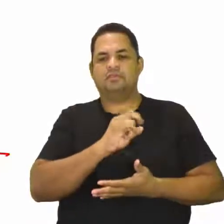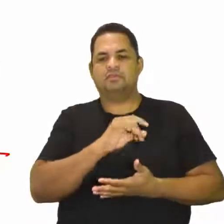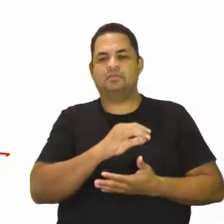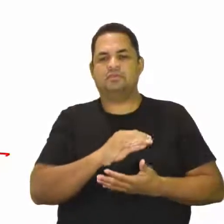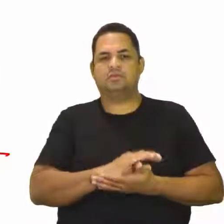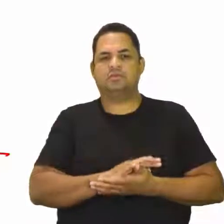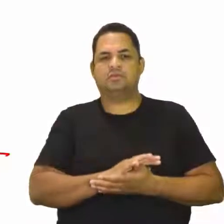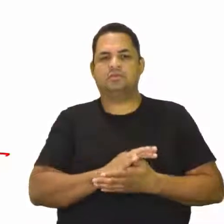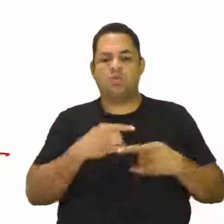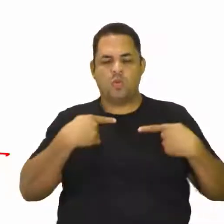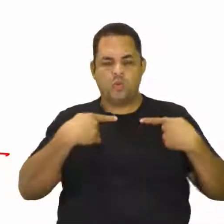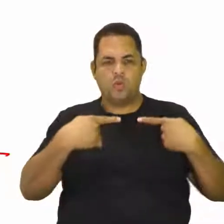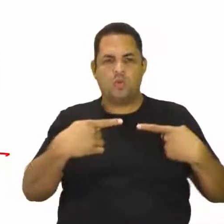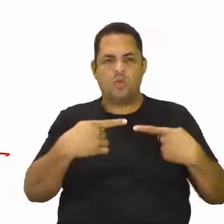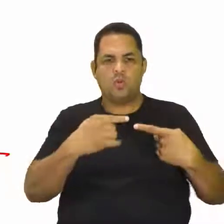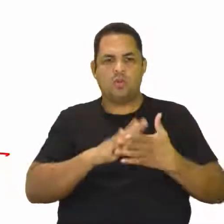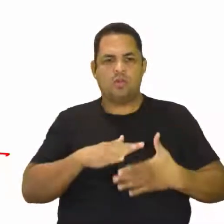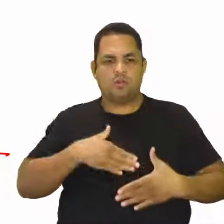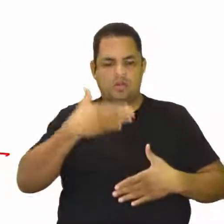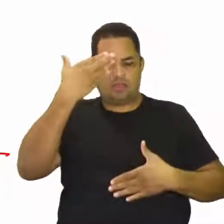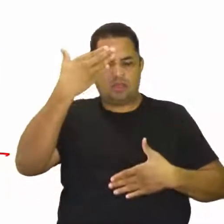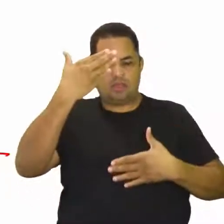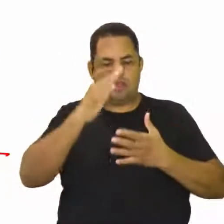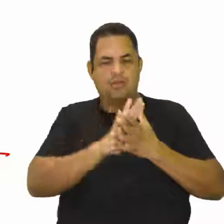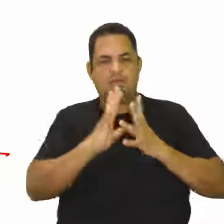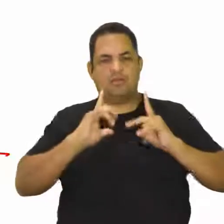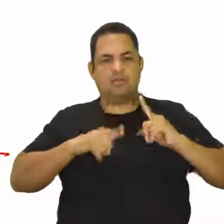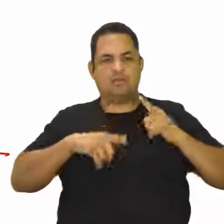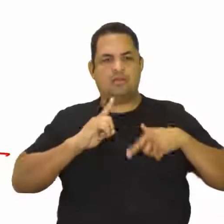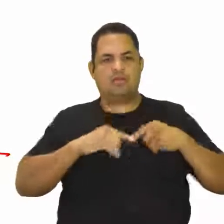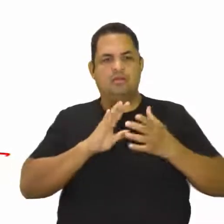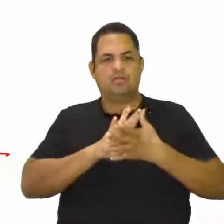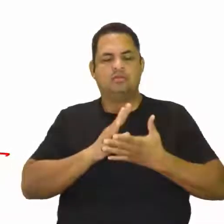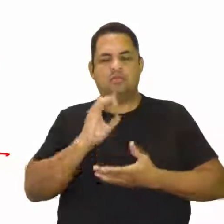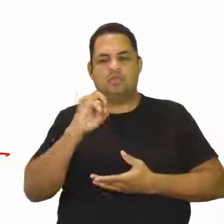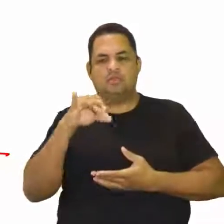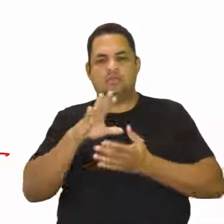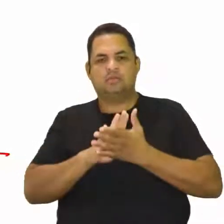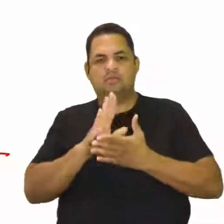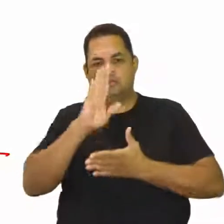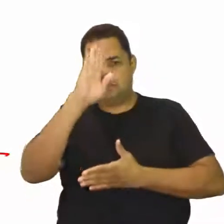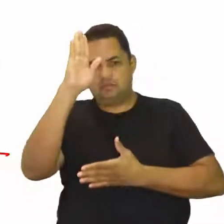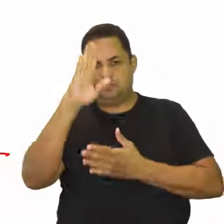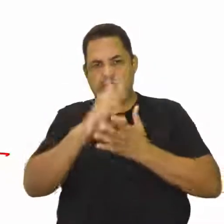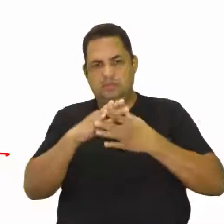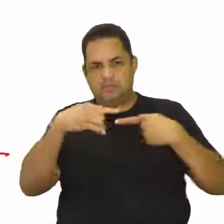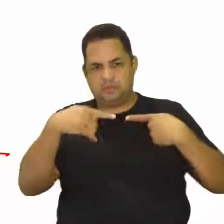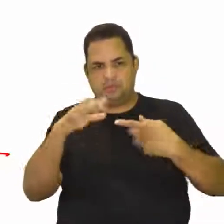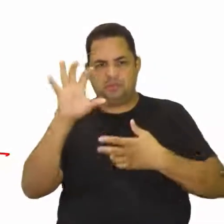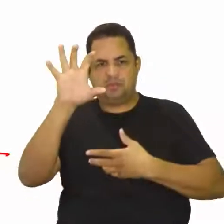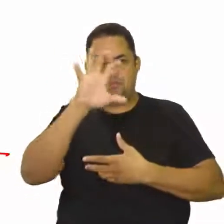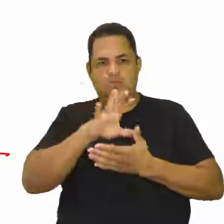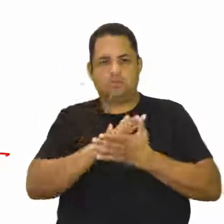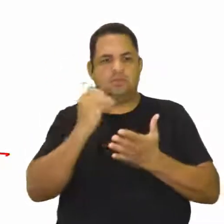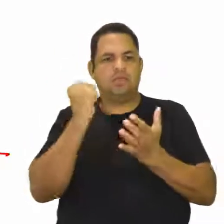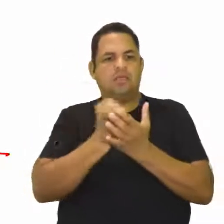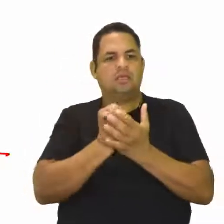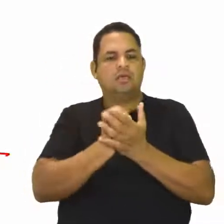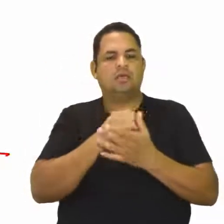Oriente Médio é um dos principais enfrentamentos regionais que marca o cenário internacional nas últimas